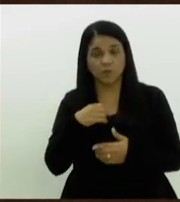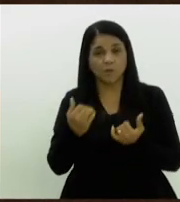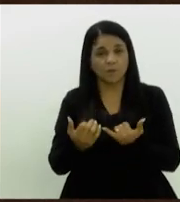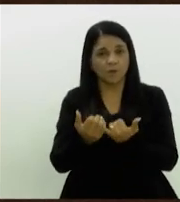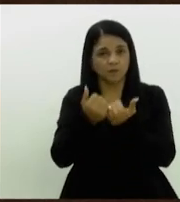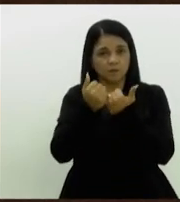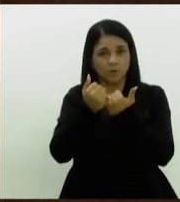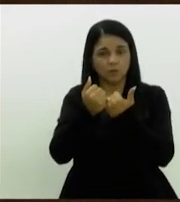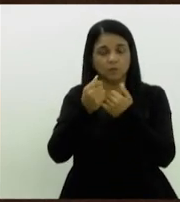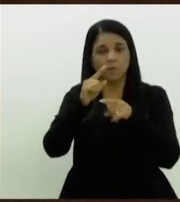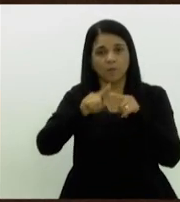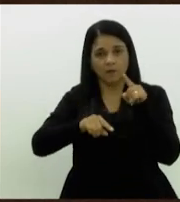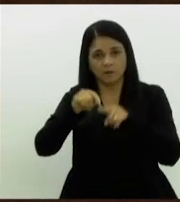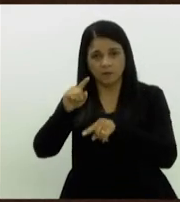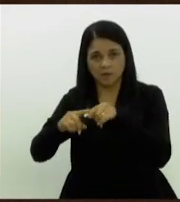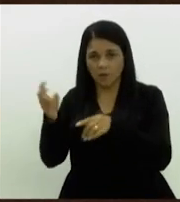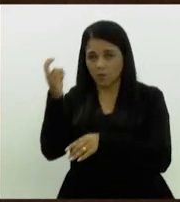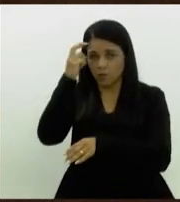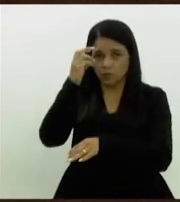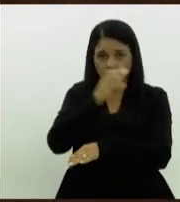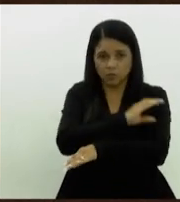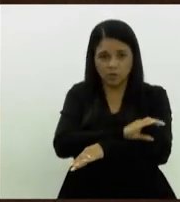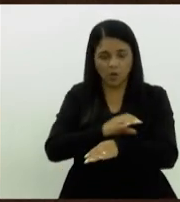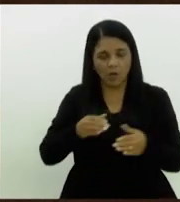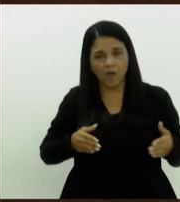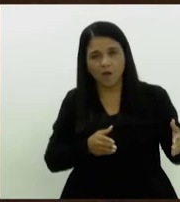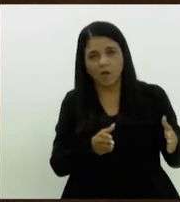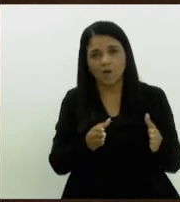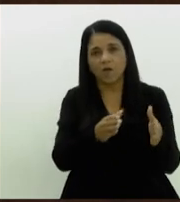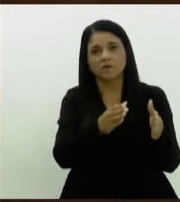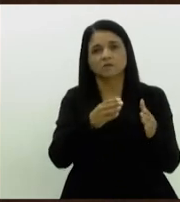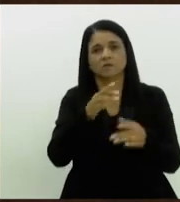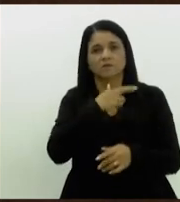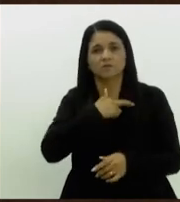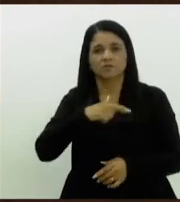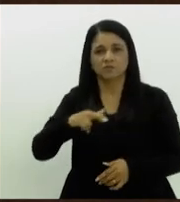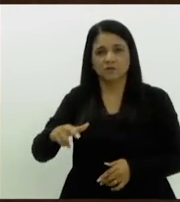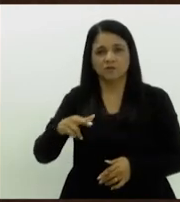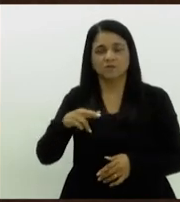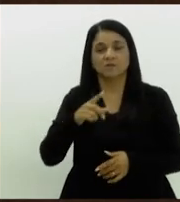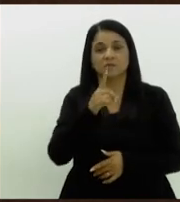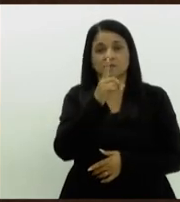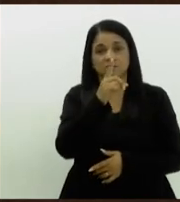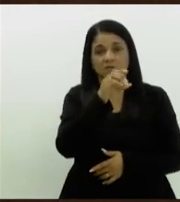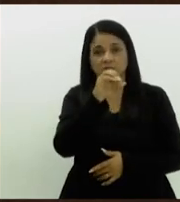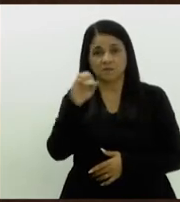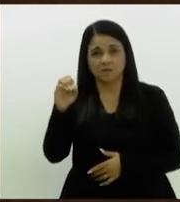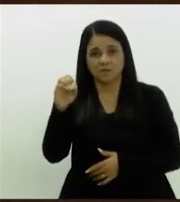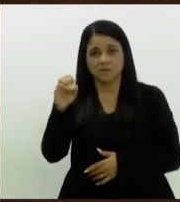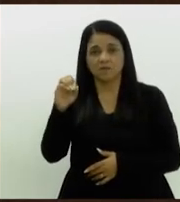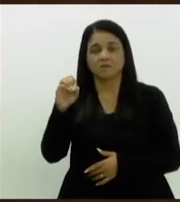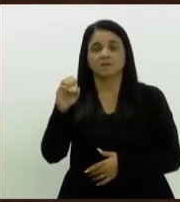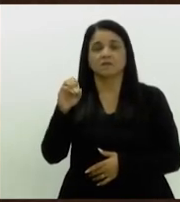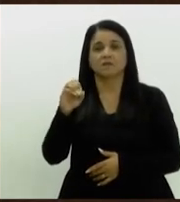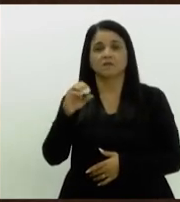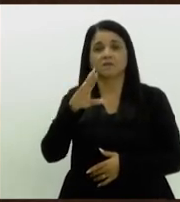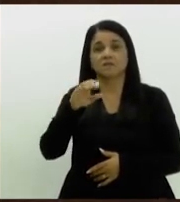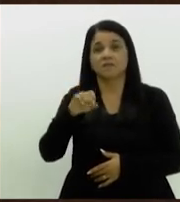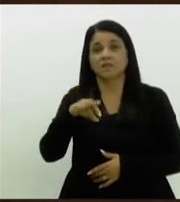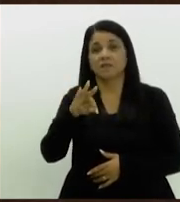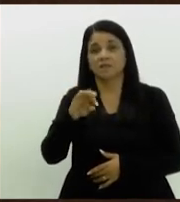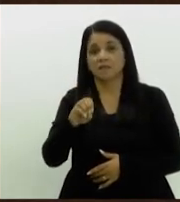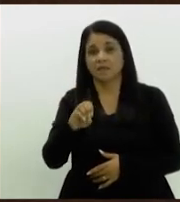patrimônio material cultural Rota Turística Religiosa, Caminho das Centenárias, localizada no município de